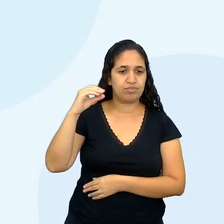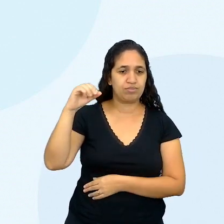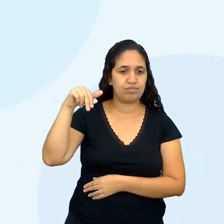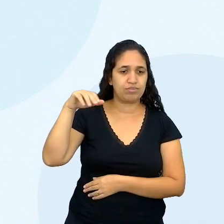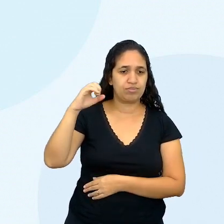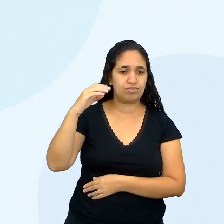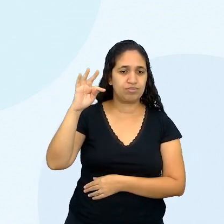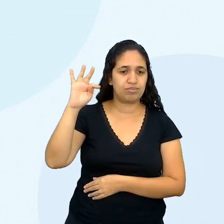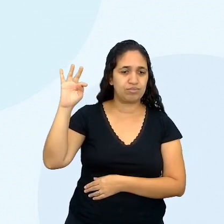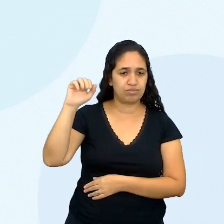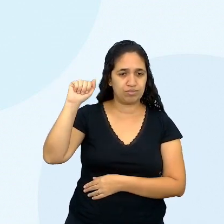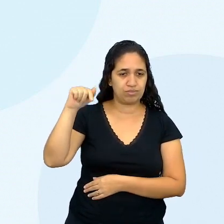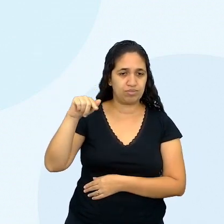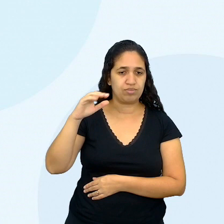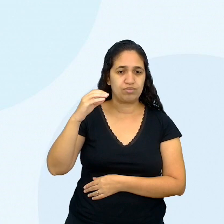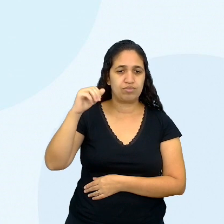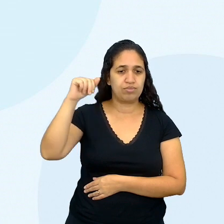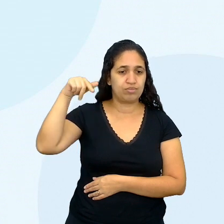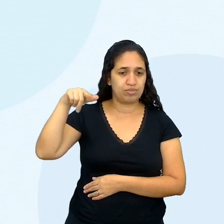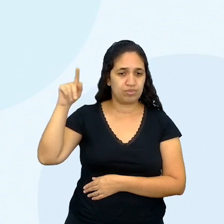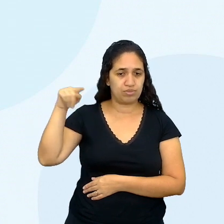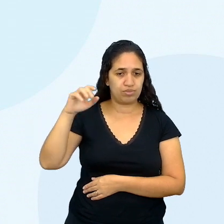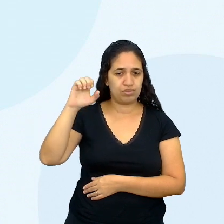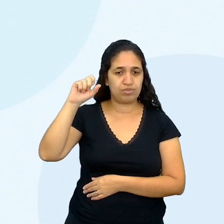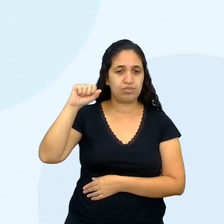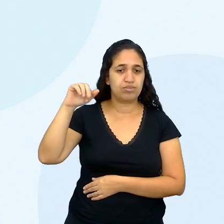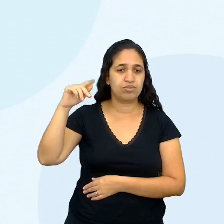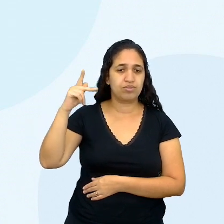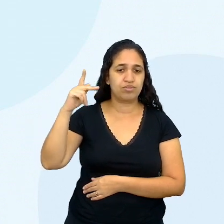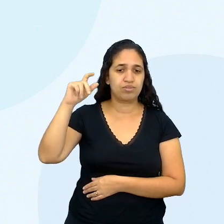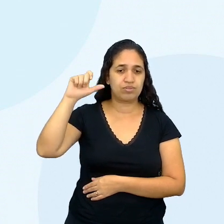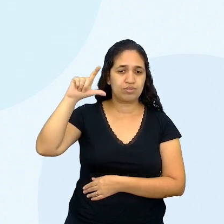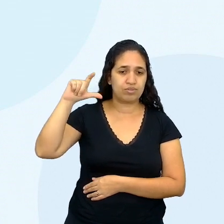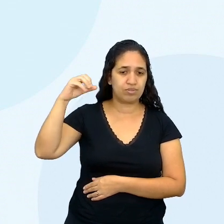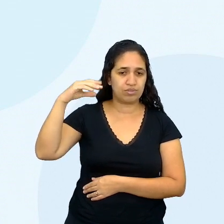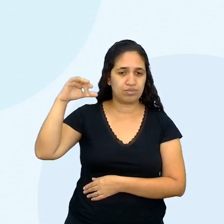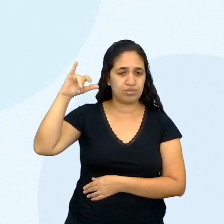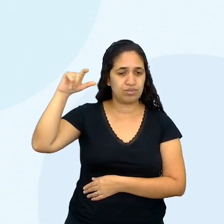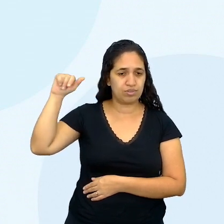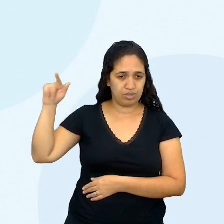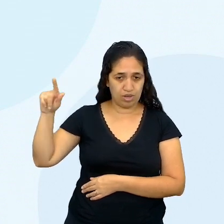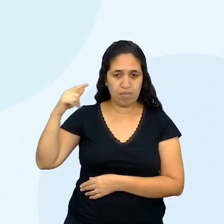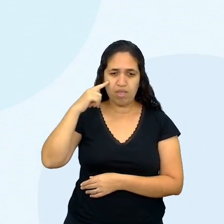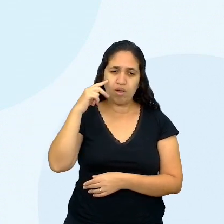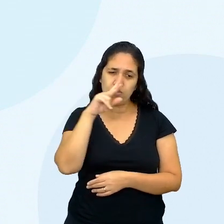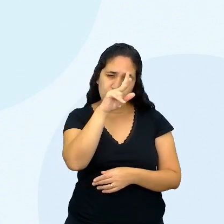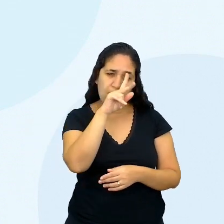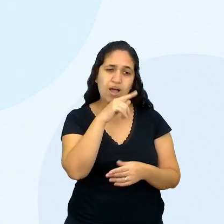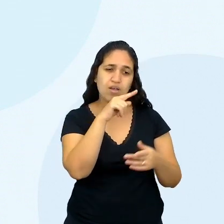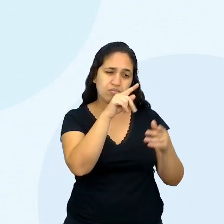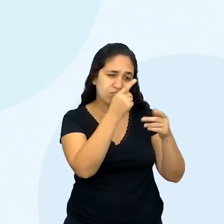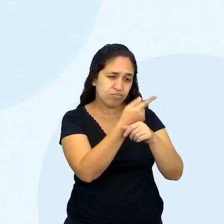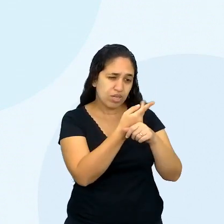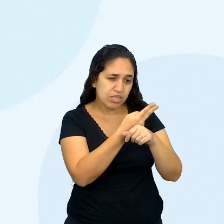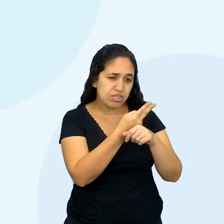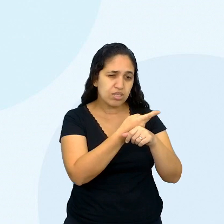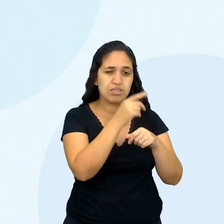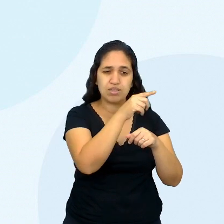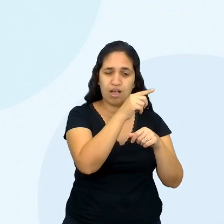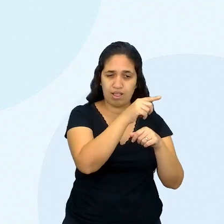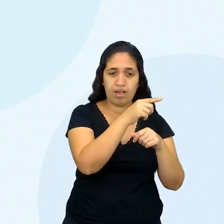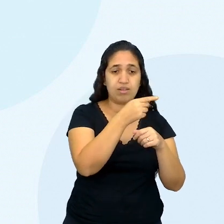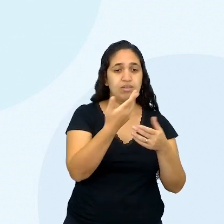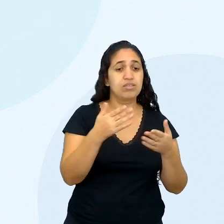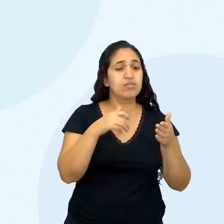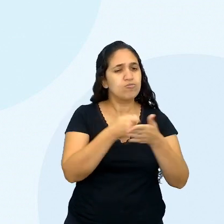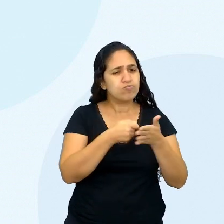reconecta.com/escolas pelo clima. Se você não conseguir anotar, é só você depois ir no Google e procurar Escolas pelo Clima, é a primeira coisa que aparece. E esse é um